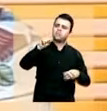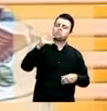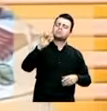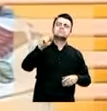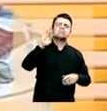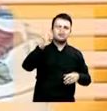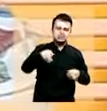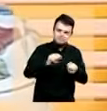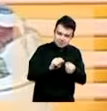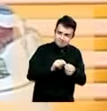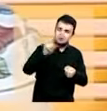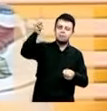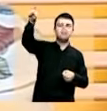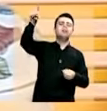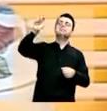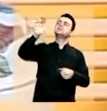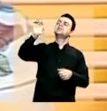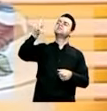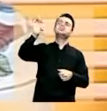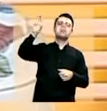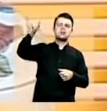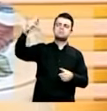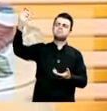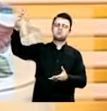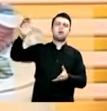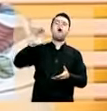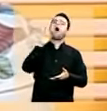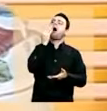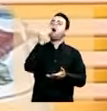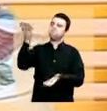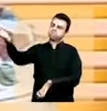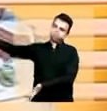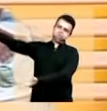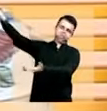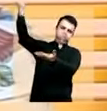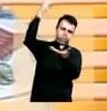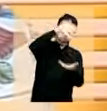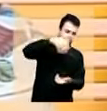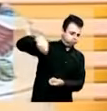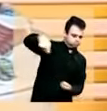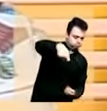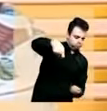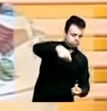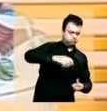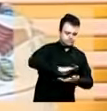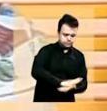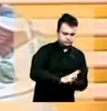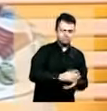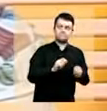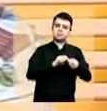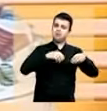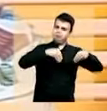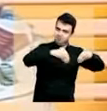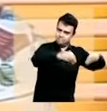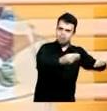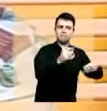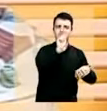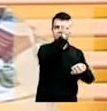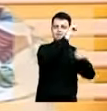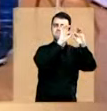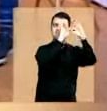CEAGESP, né? Utilizar na distribuição do adubo, tanto para esses pequenos